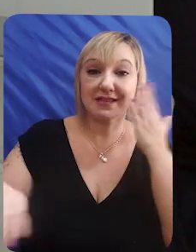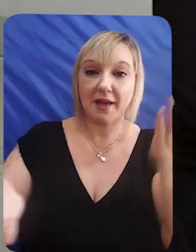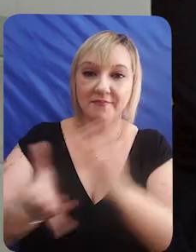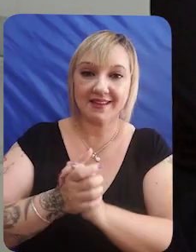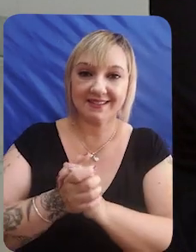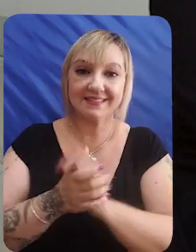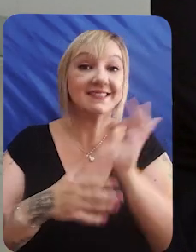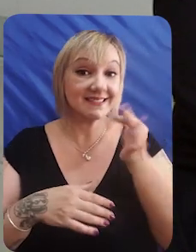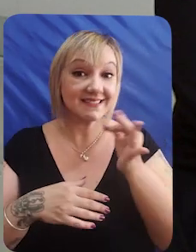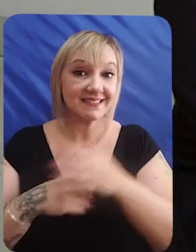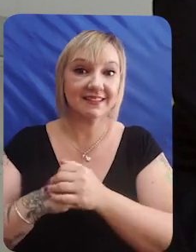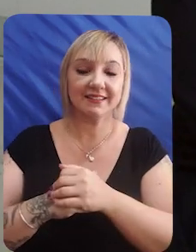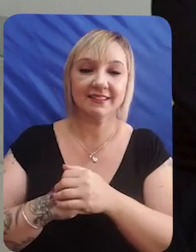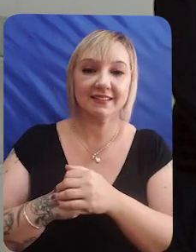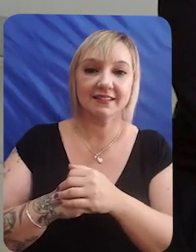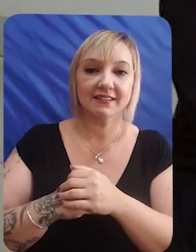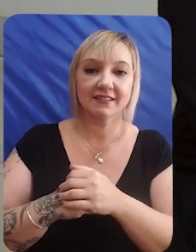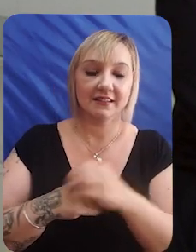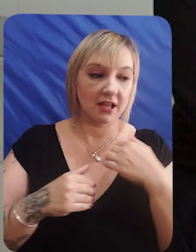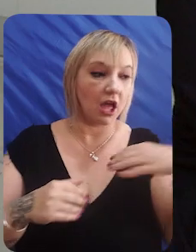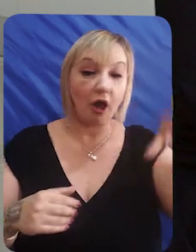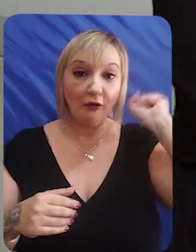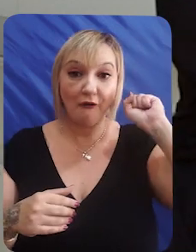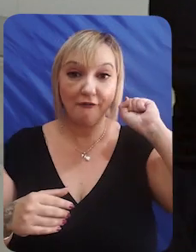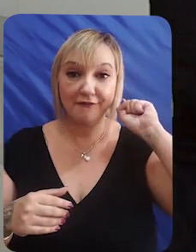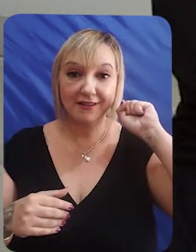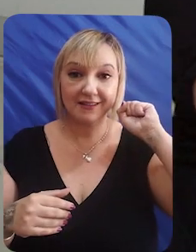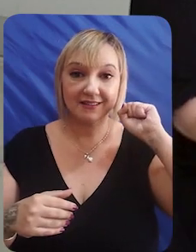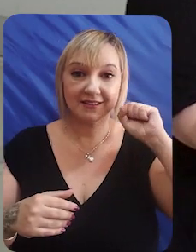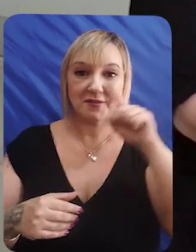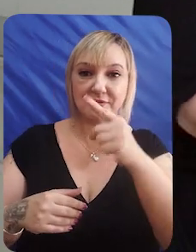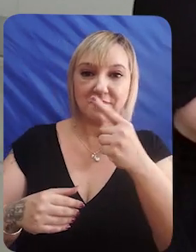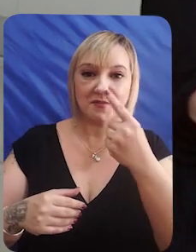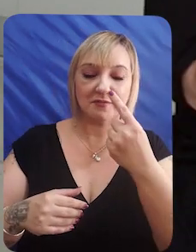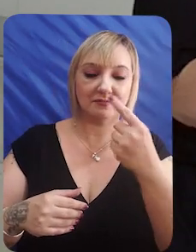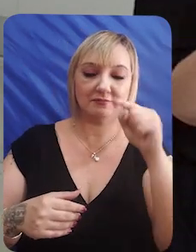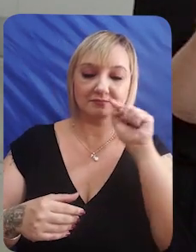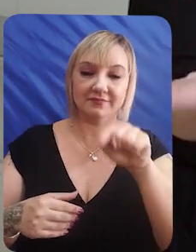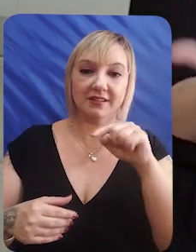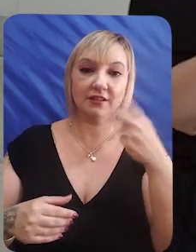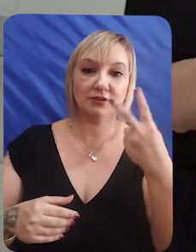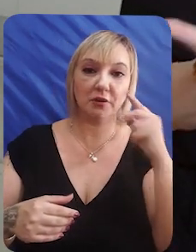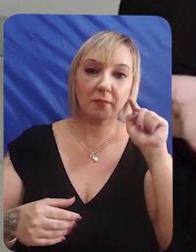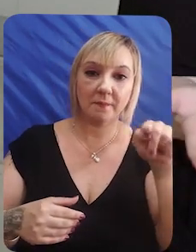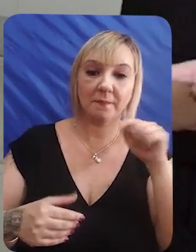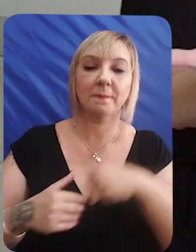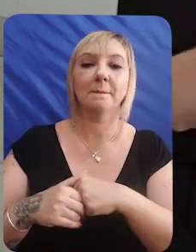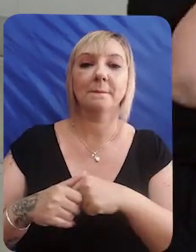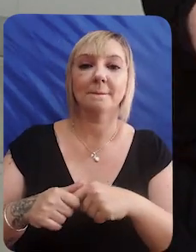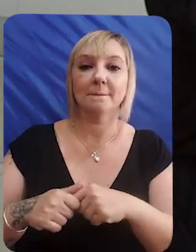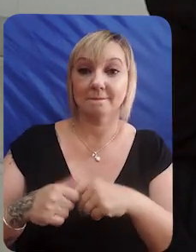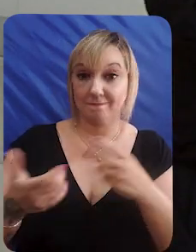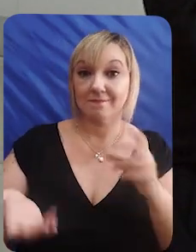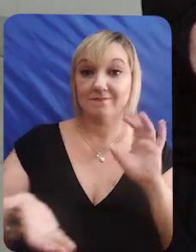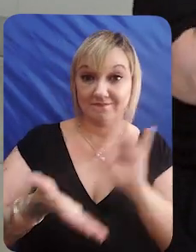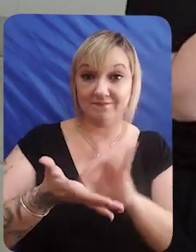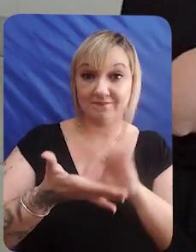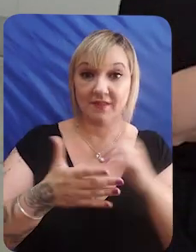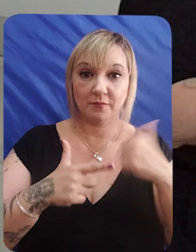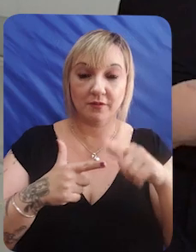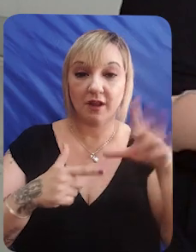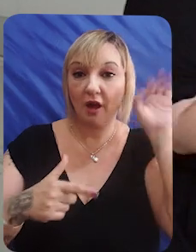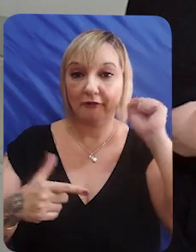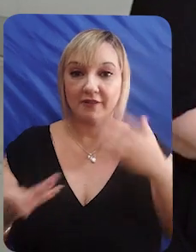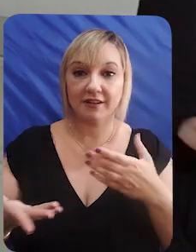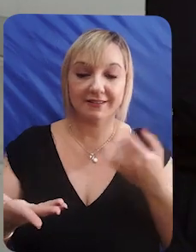saber? Exatamente. Vai saber, porque eu estou ouvindo. Diz que um para tal, se diz você que dois, se você tem problema de audição.